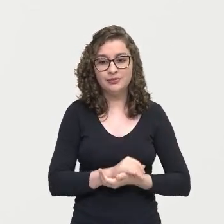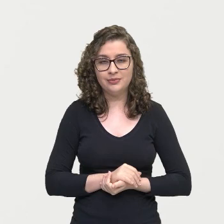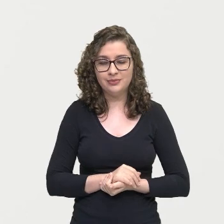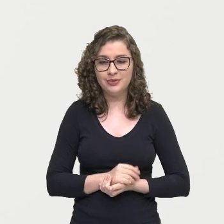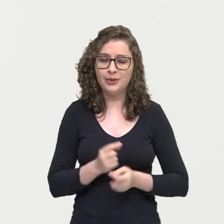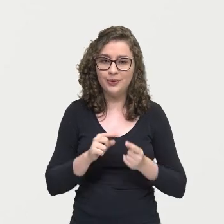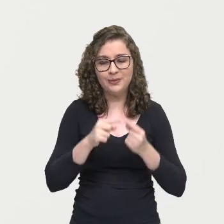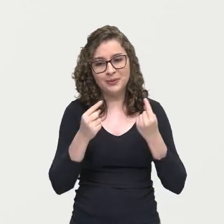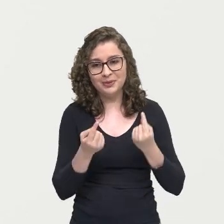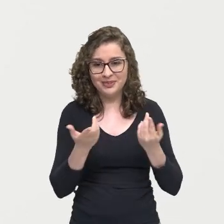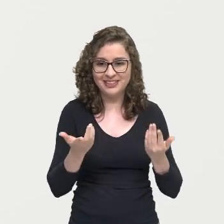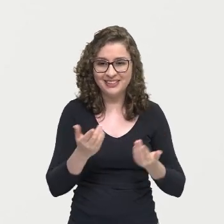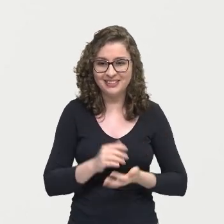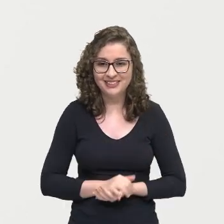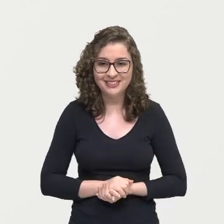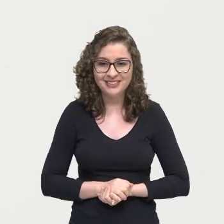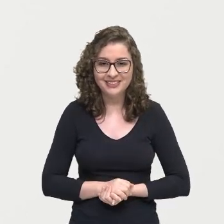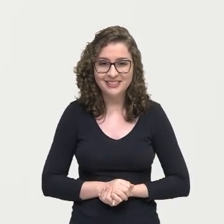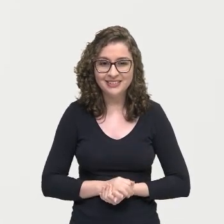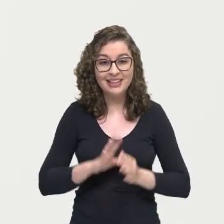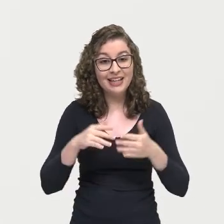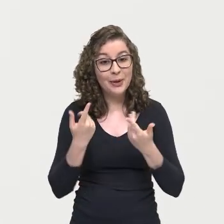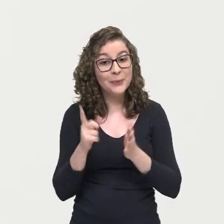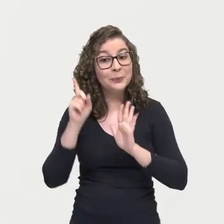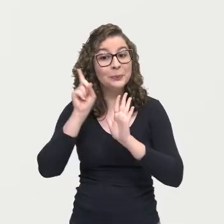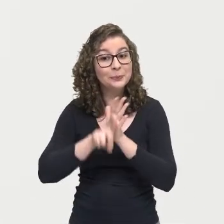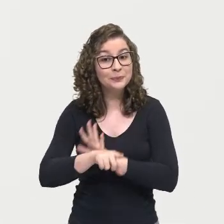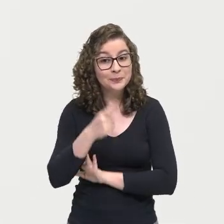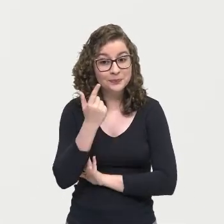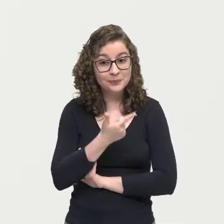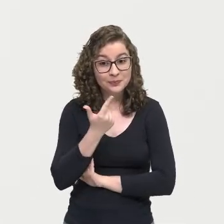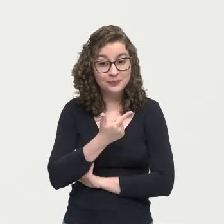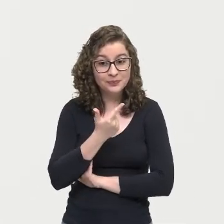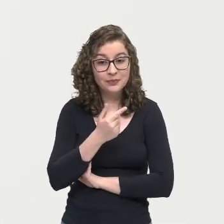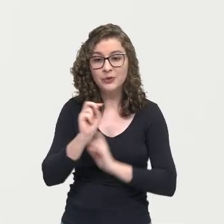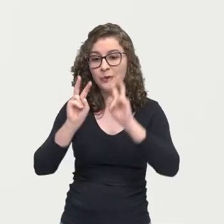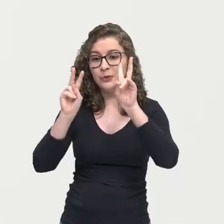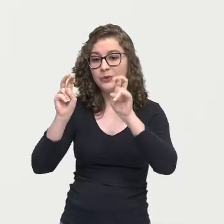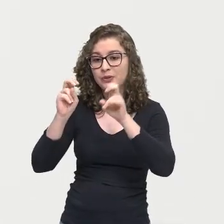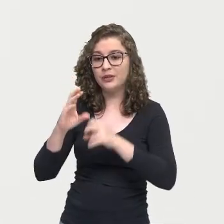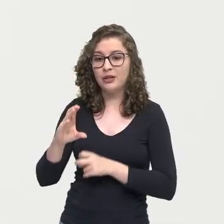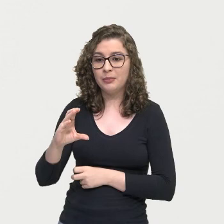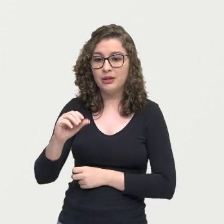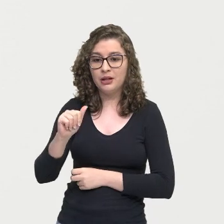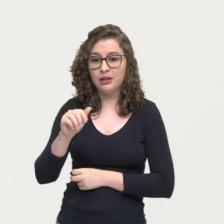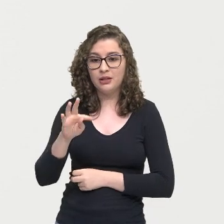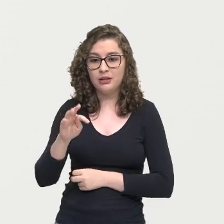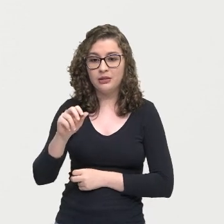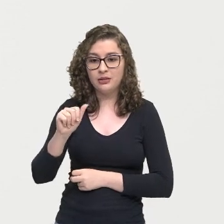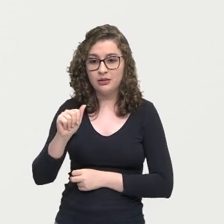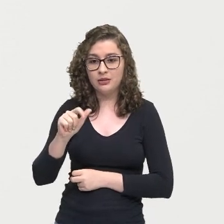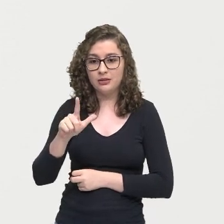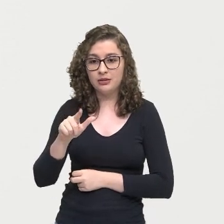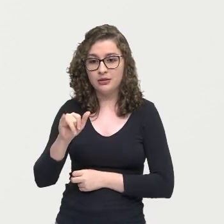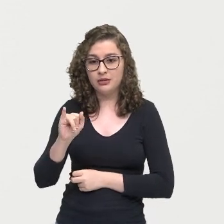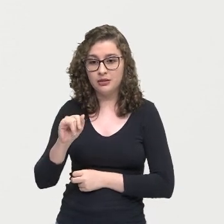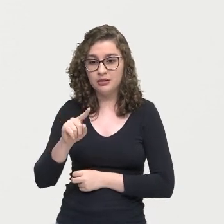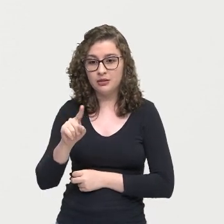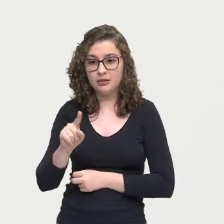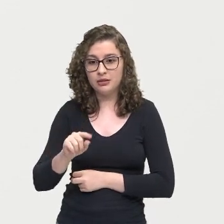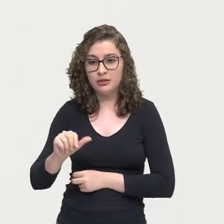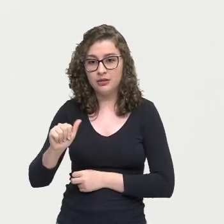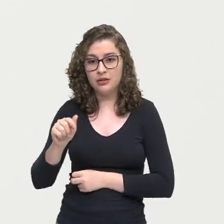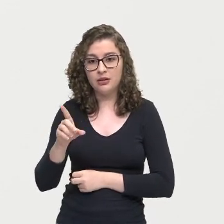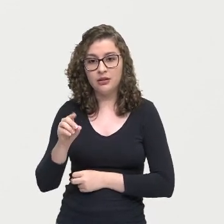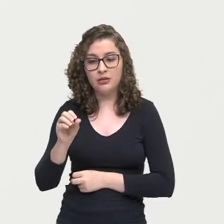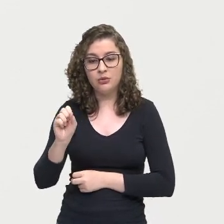Vamos para a questão 2, né? E na questão 2 tem a ver com catalisadores, tá? Foi até o exemplo que eu trouxe na aula